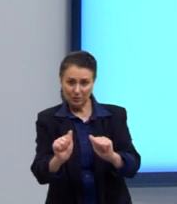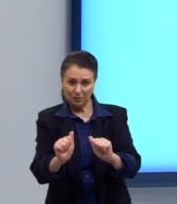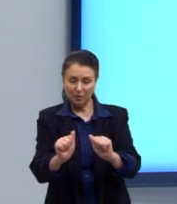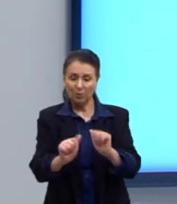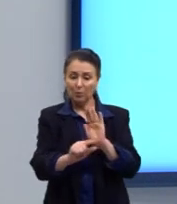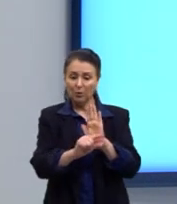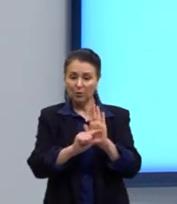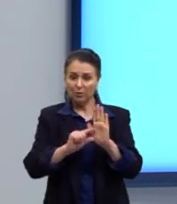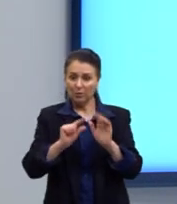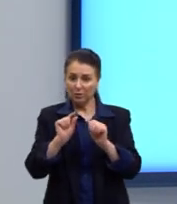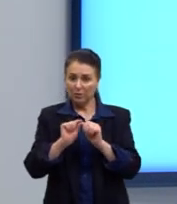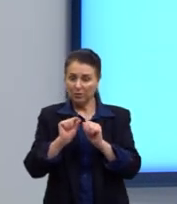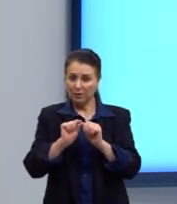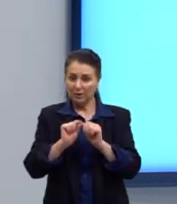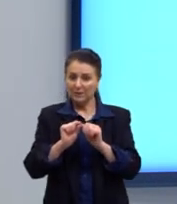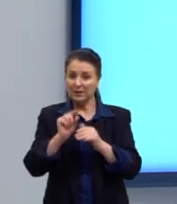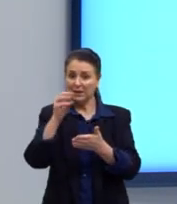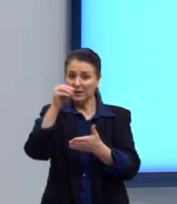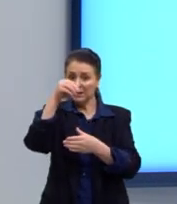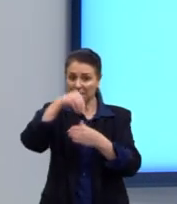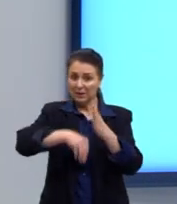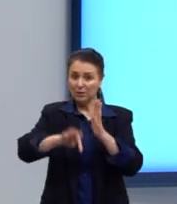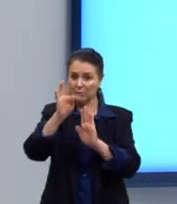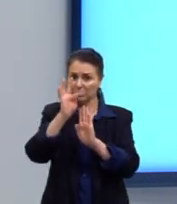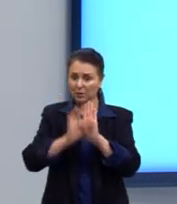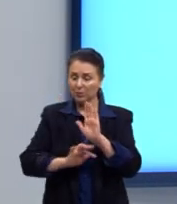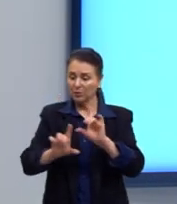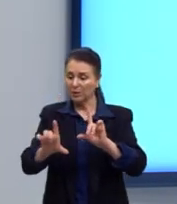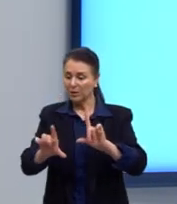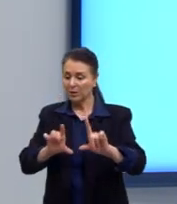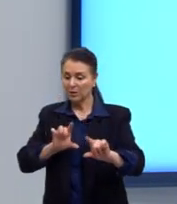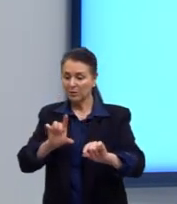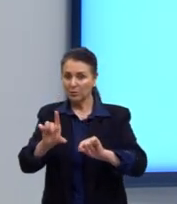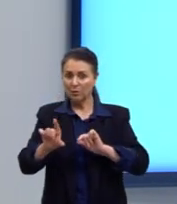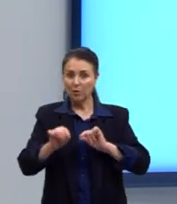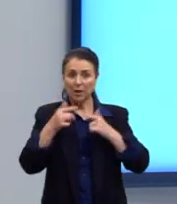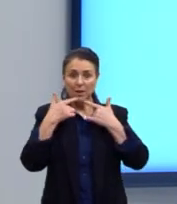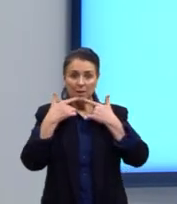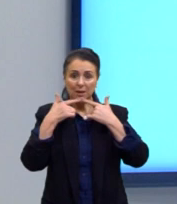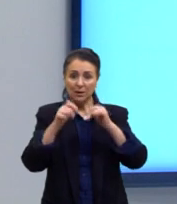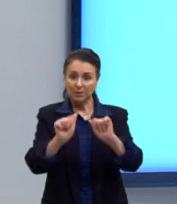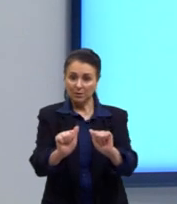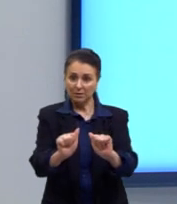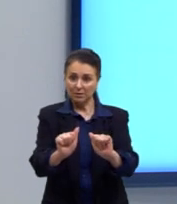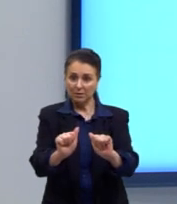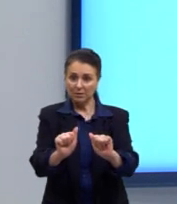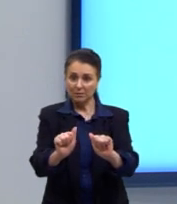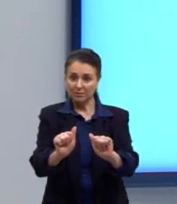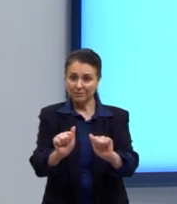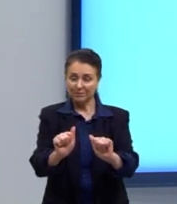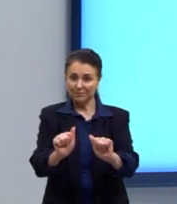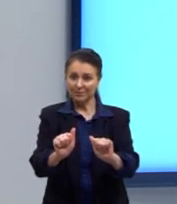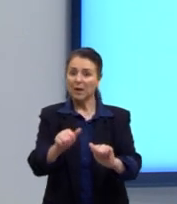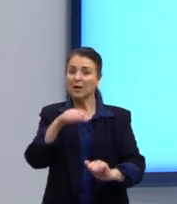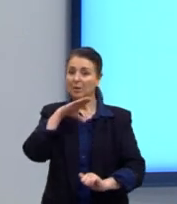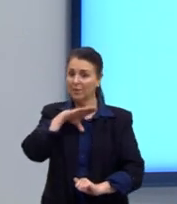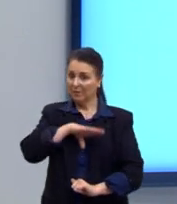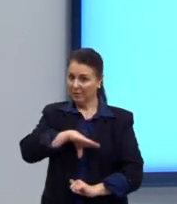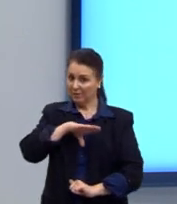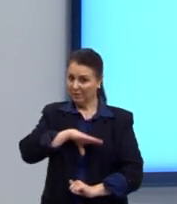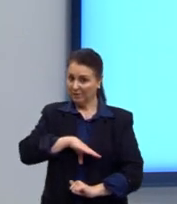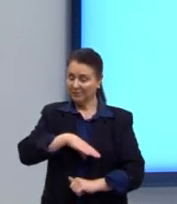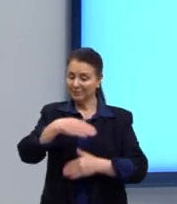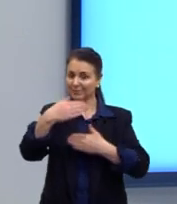autor conferem ao texto escolhas linguísticas aqui prova de língua portuguesa